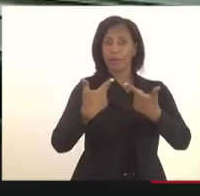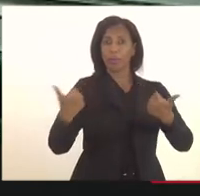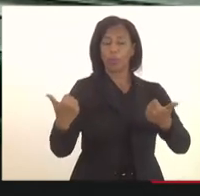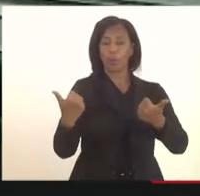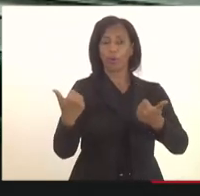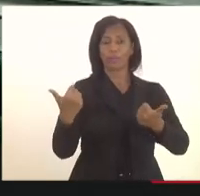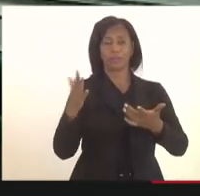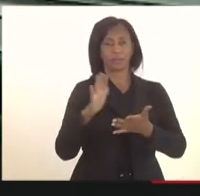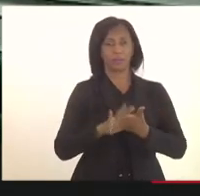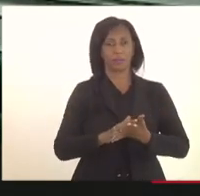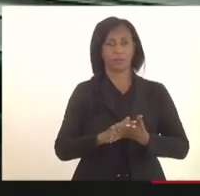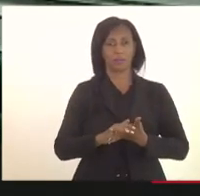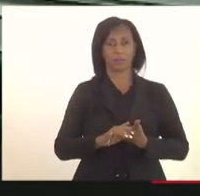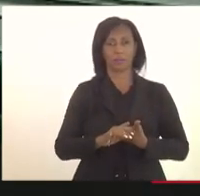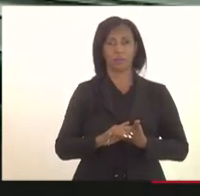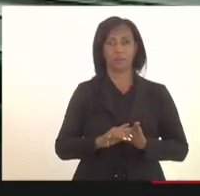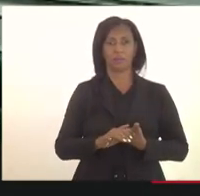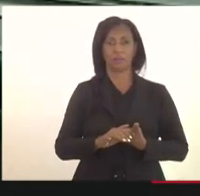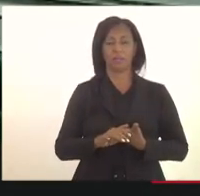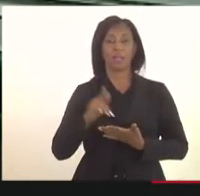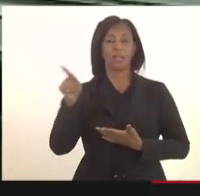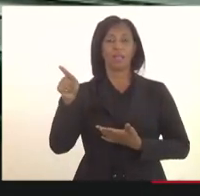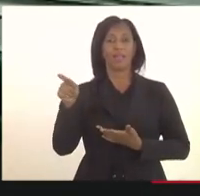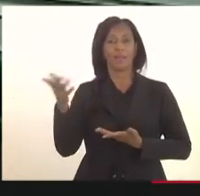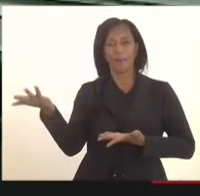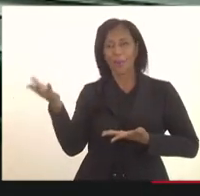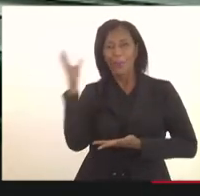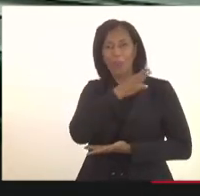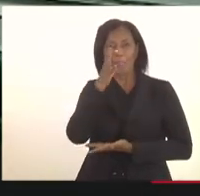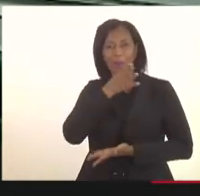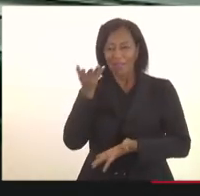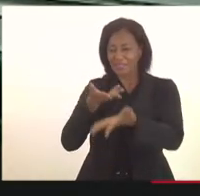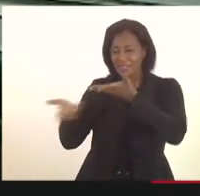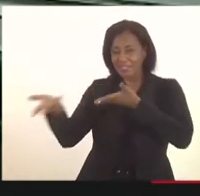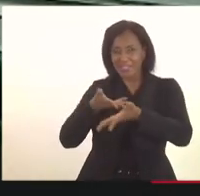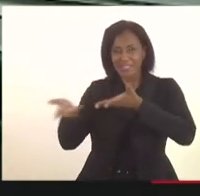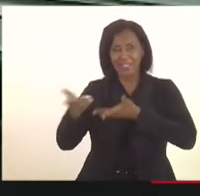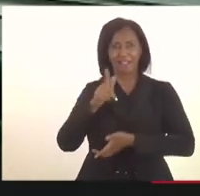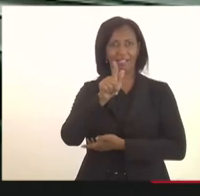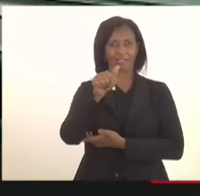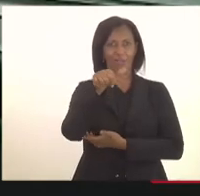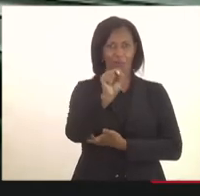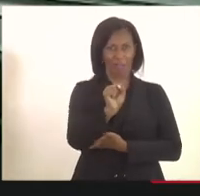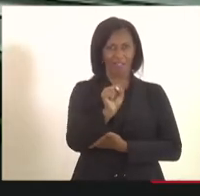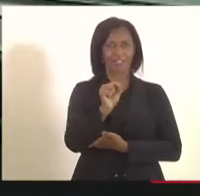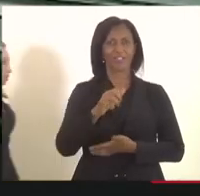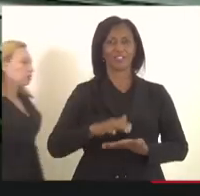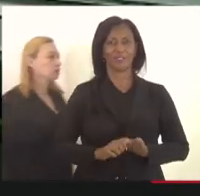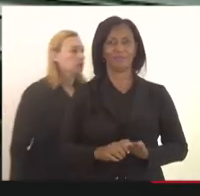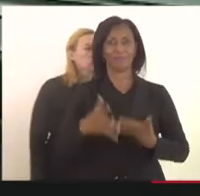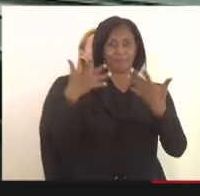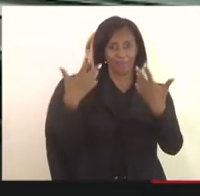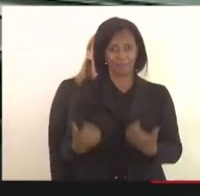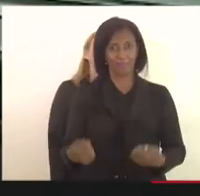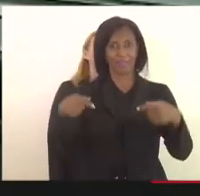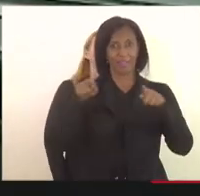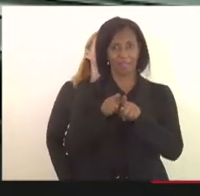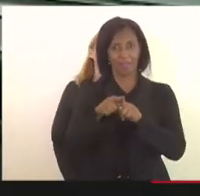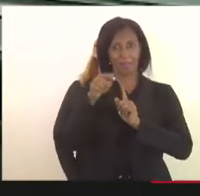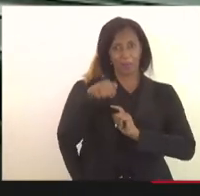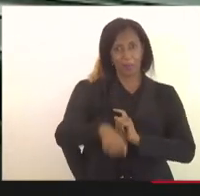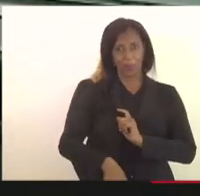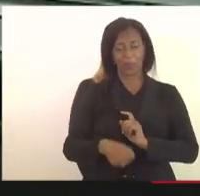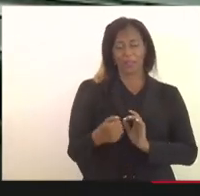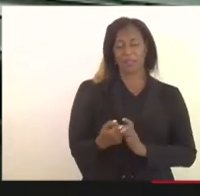dá é para dinamizar a política do gás. Vamos aqui também colocar a